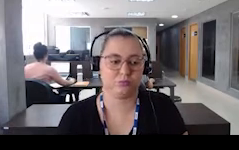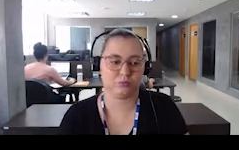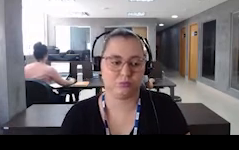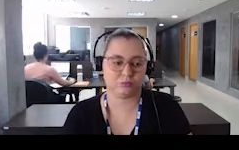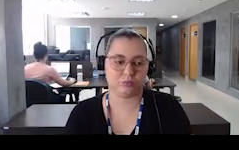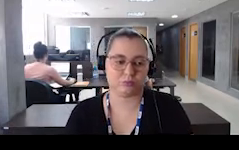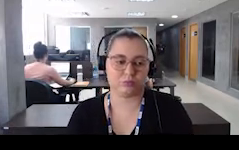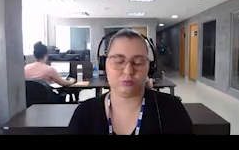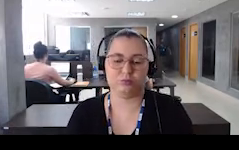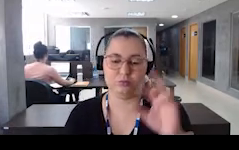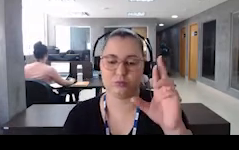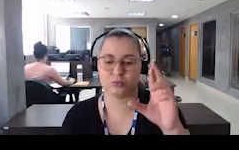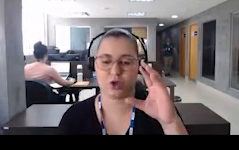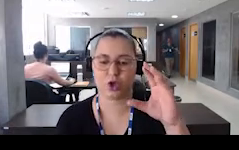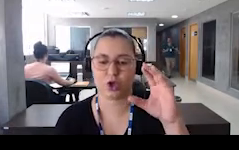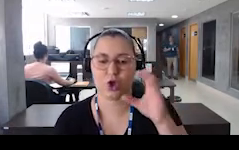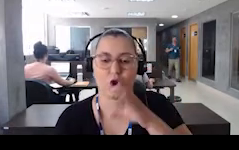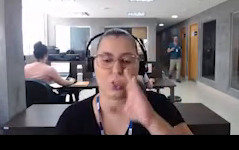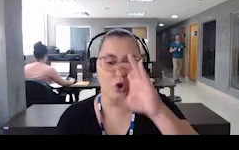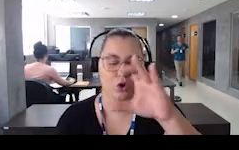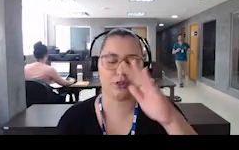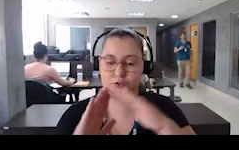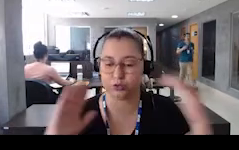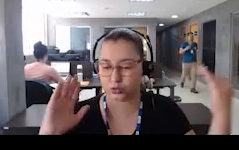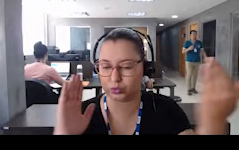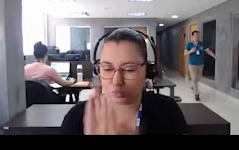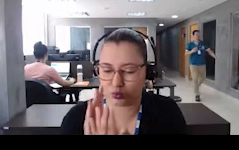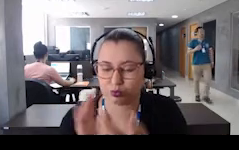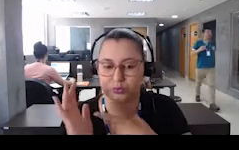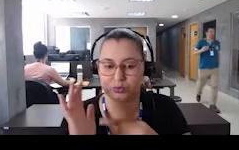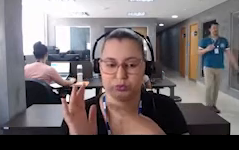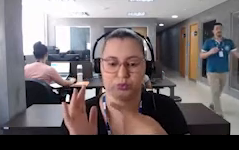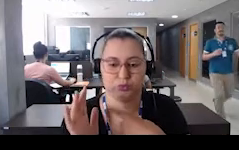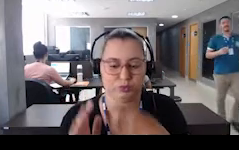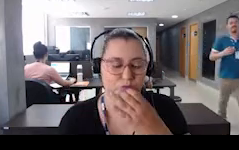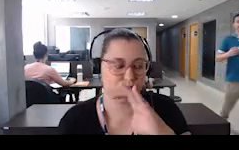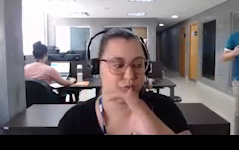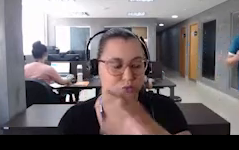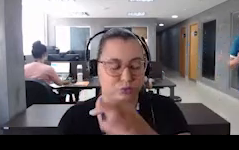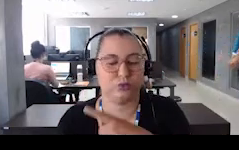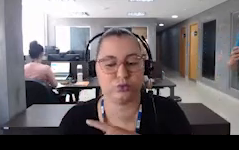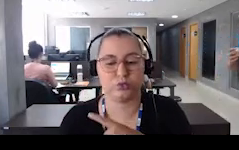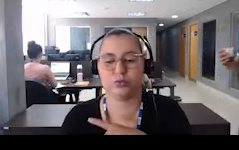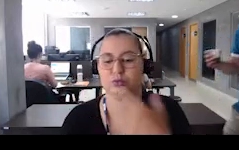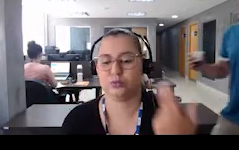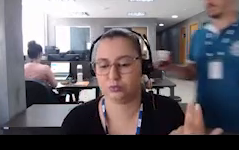pois a corrente total do